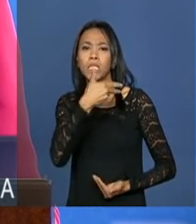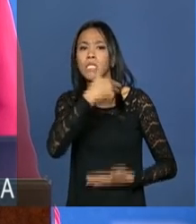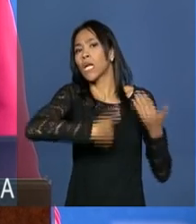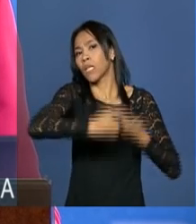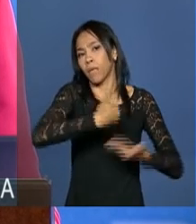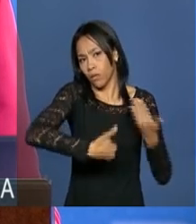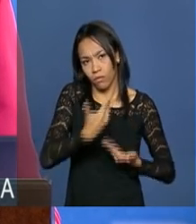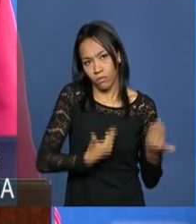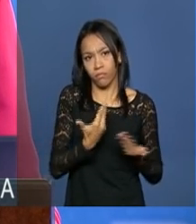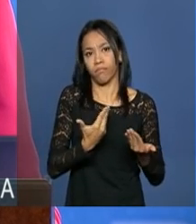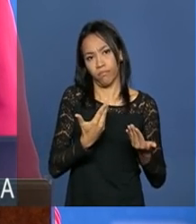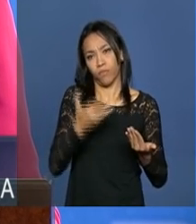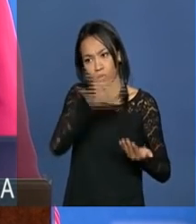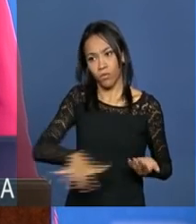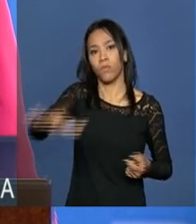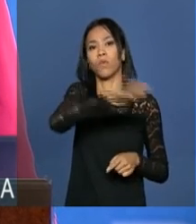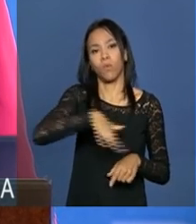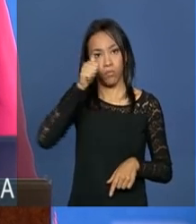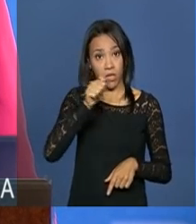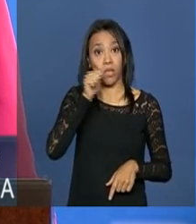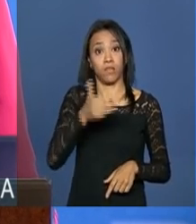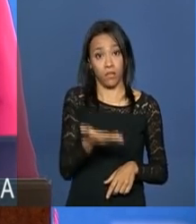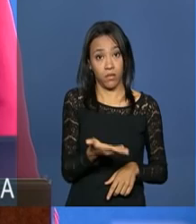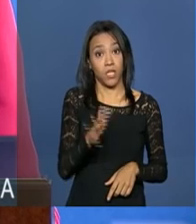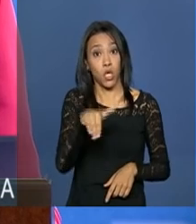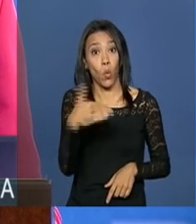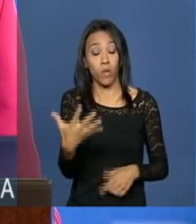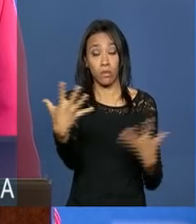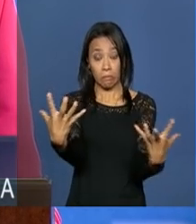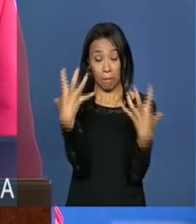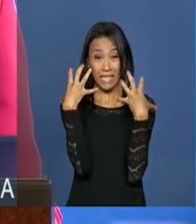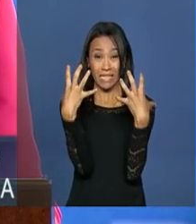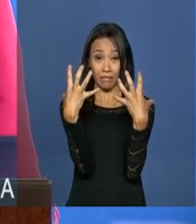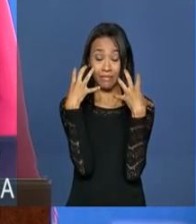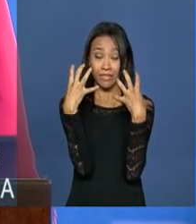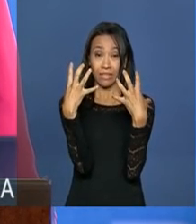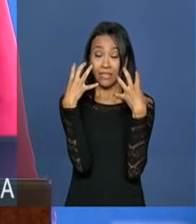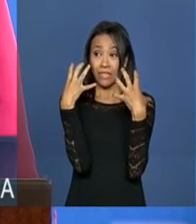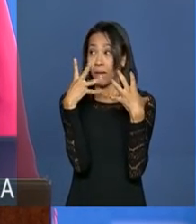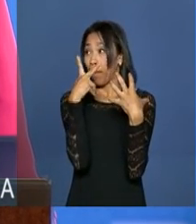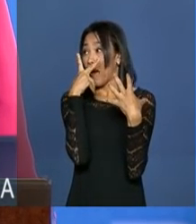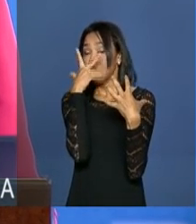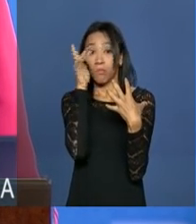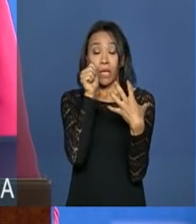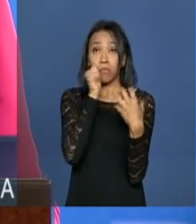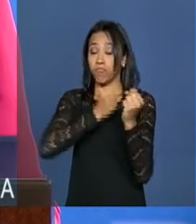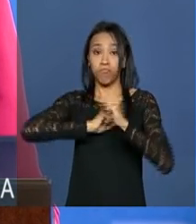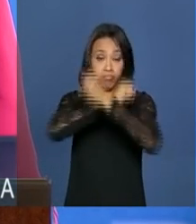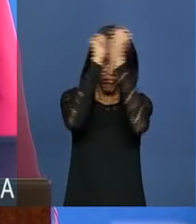relação às mulheres em que quando estão sob pressão costumam perder o